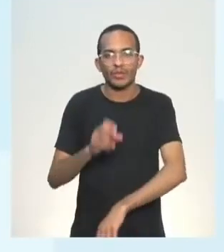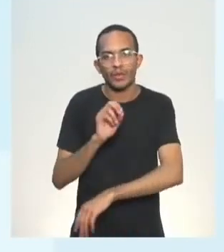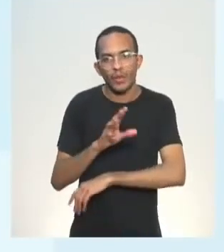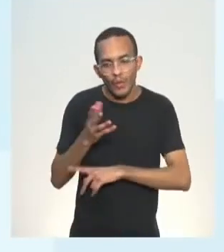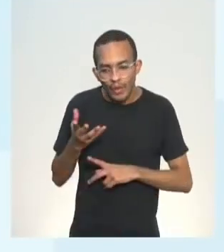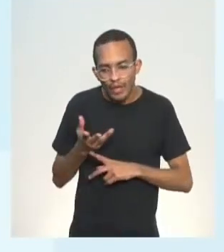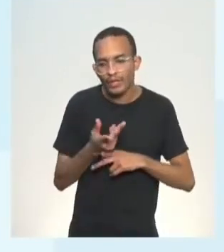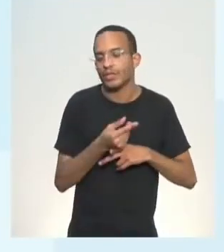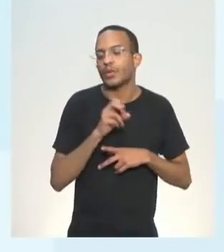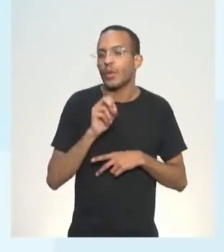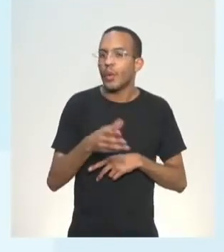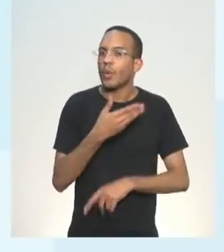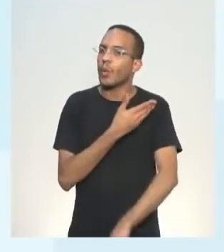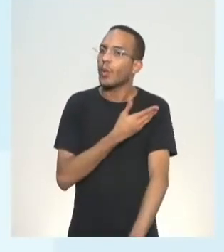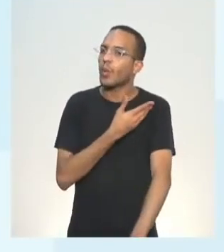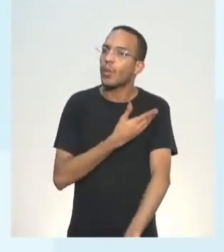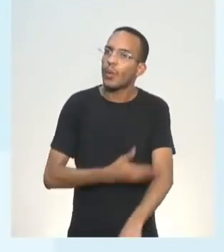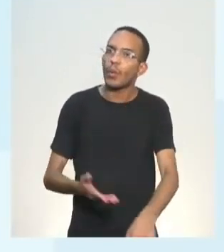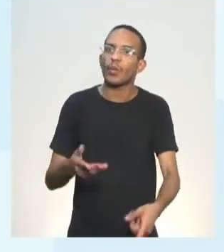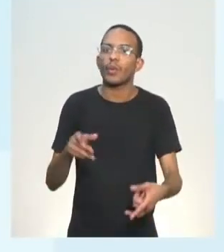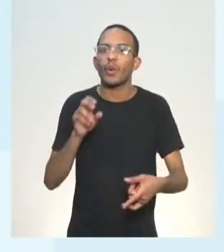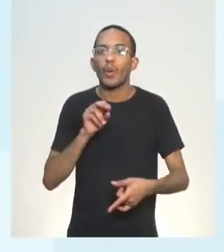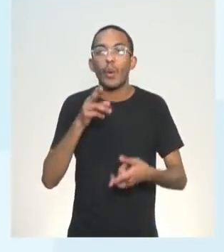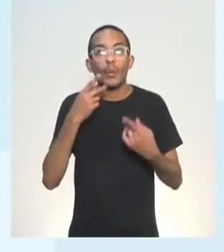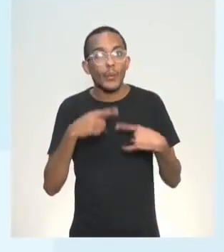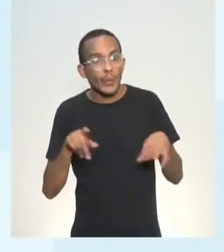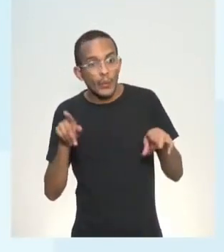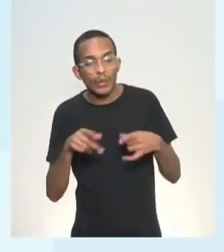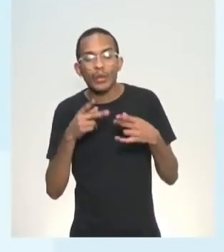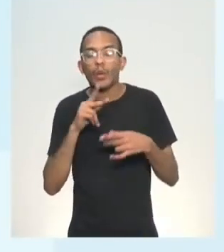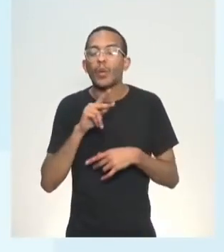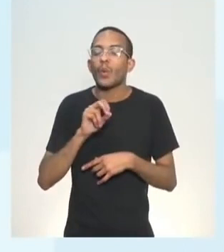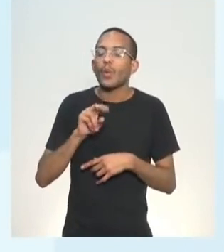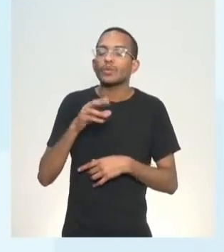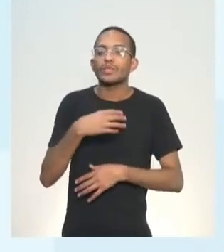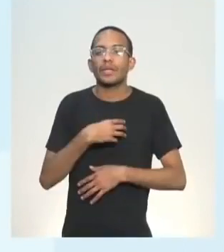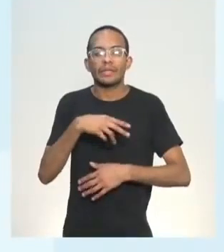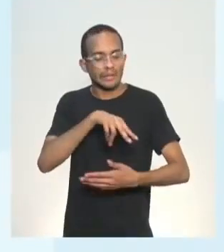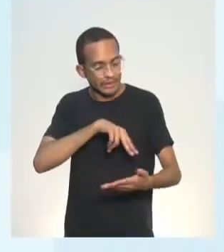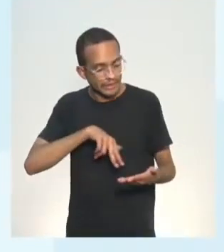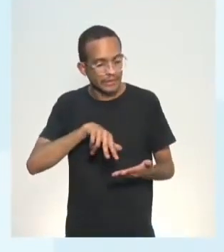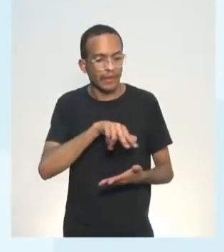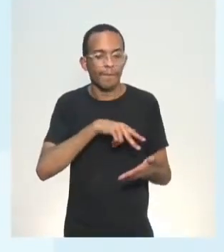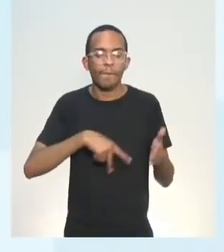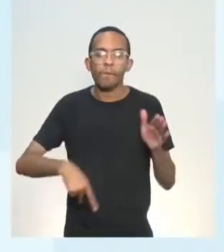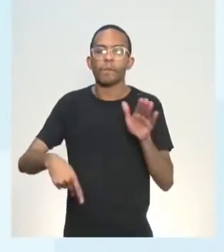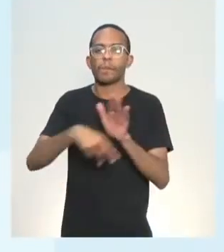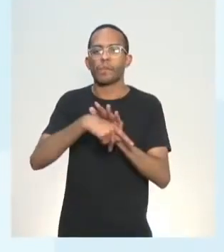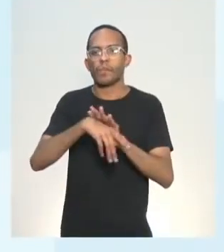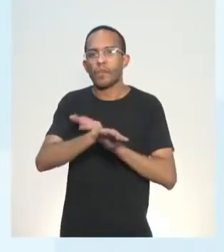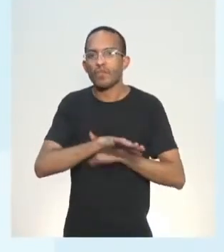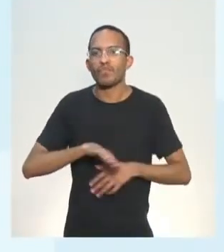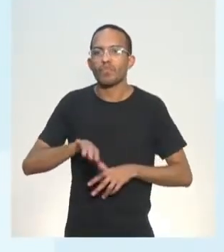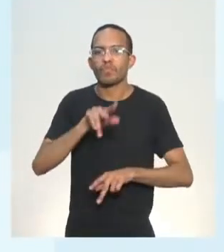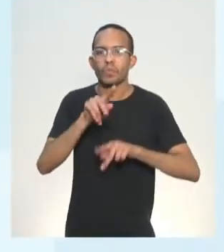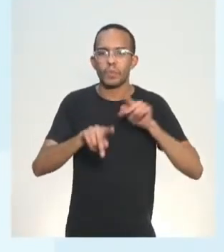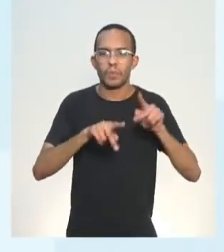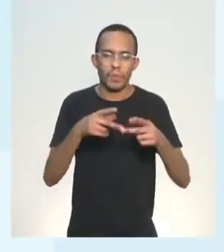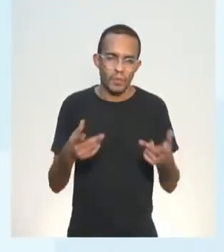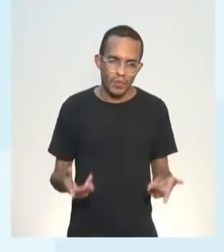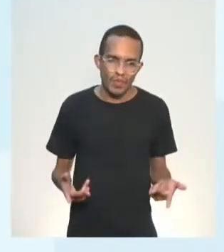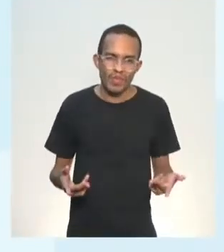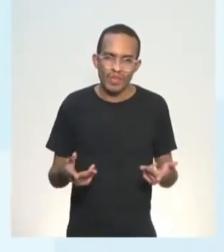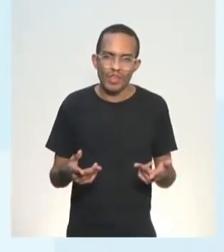aquela arte, ou aquele hábito, né, ou aquela música, ou aquela forma de dançar, ela passa a fazer parte